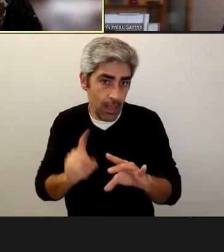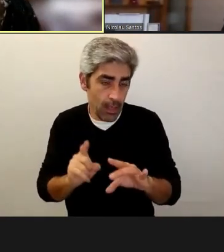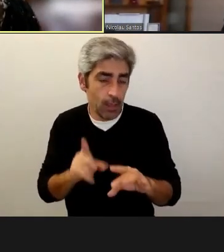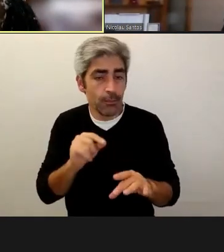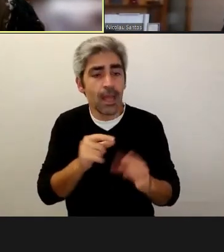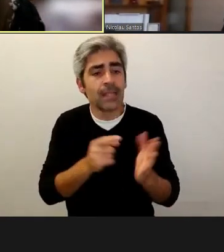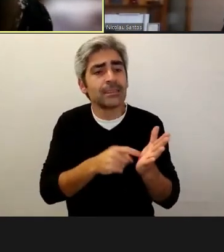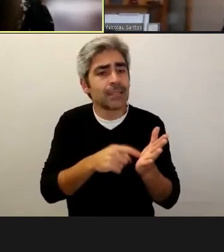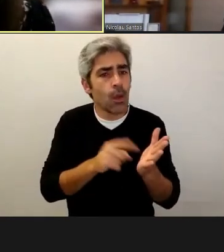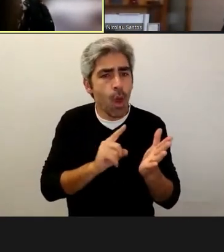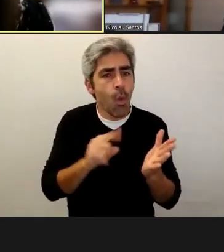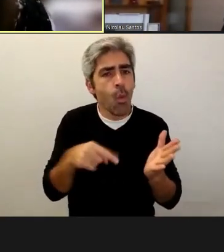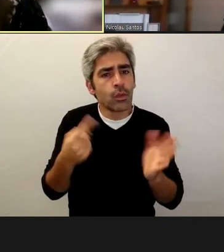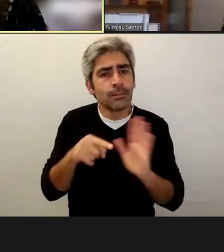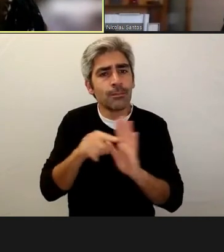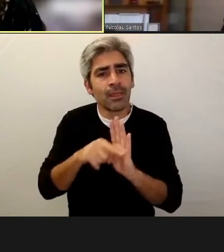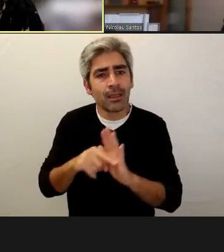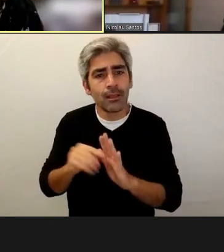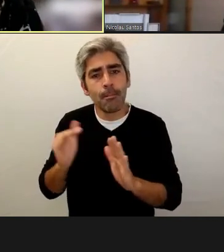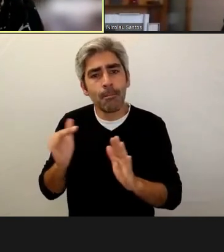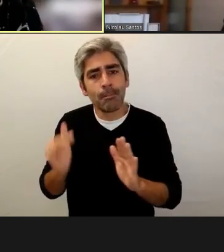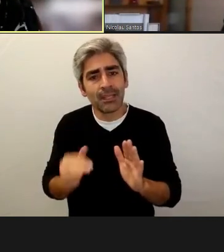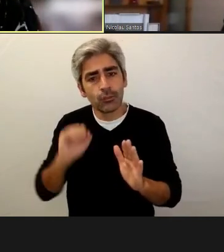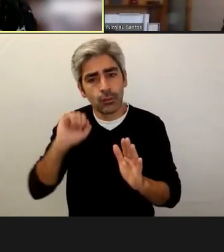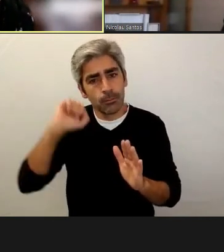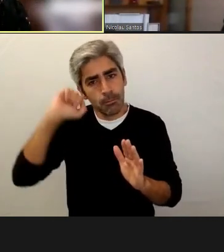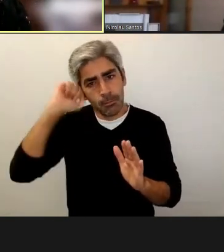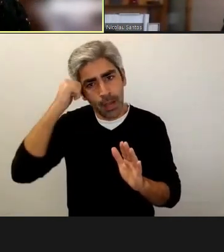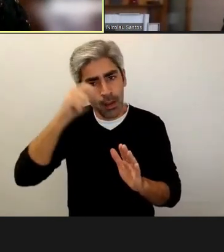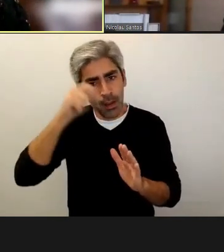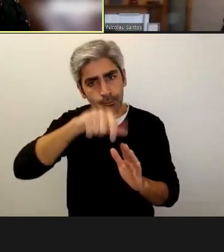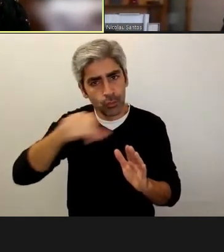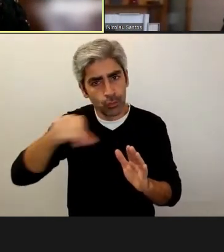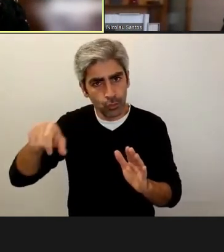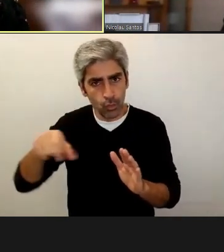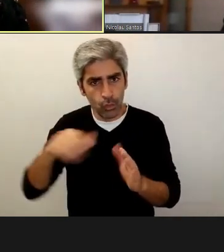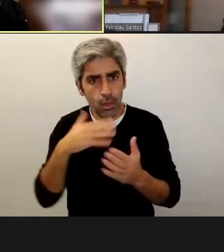haverá outras medidas menos gravosas para conseguir